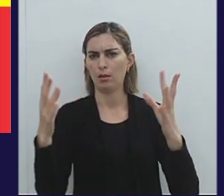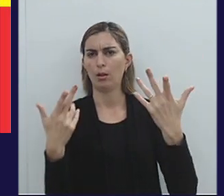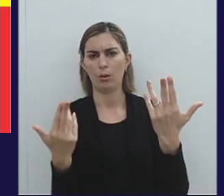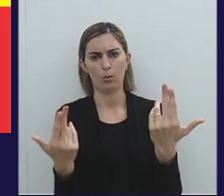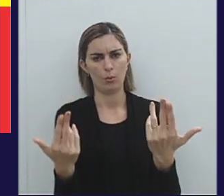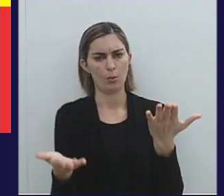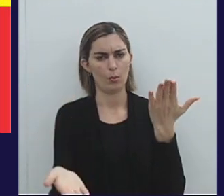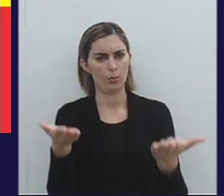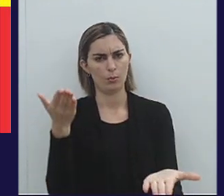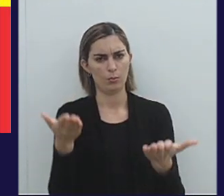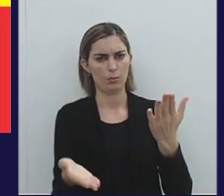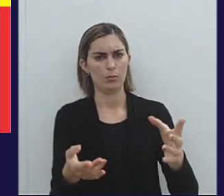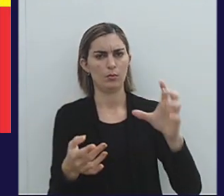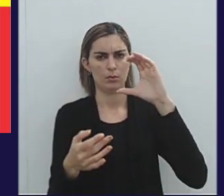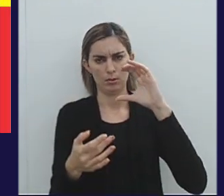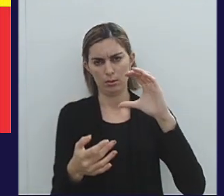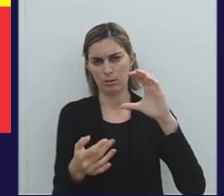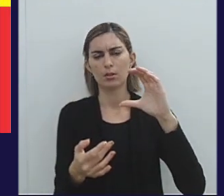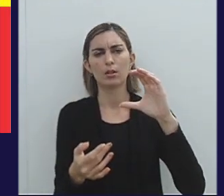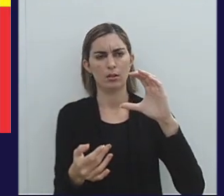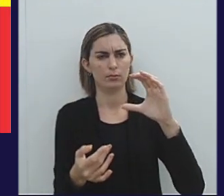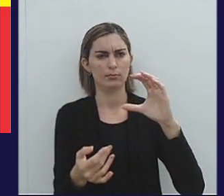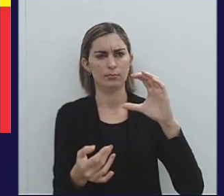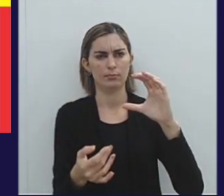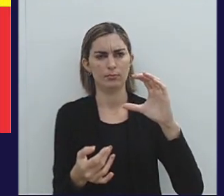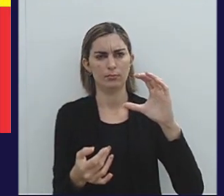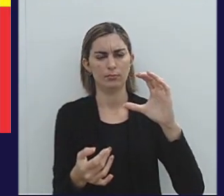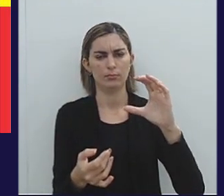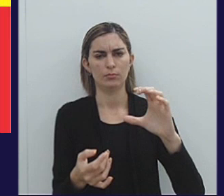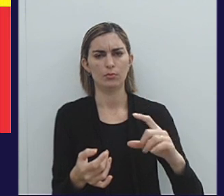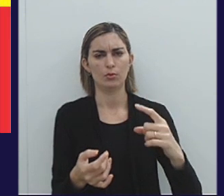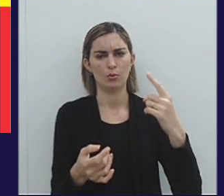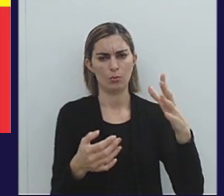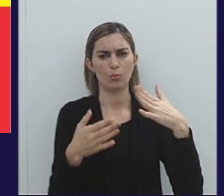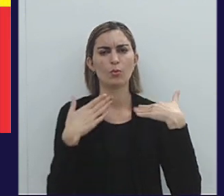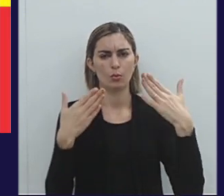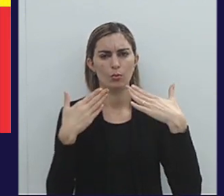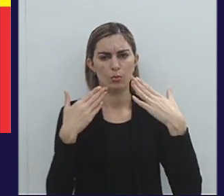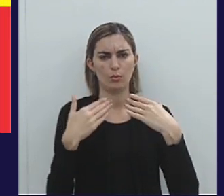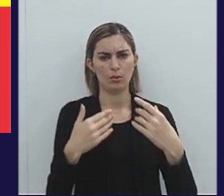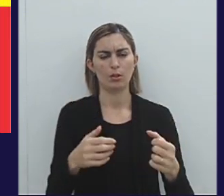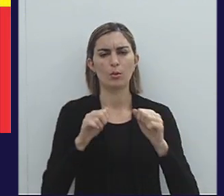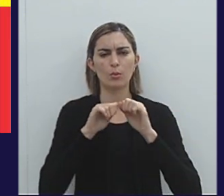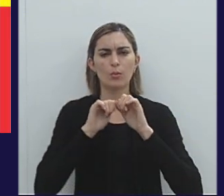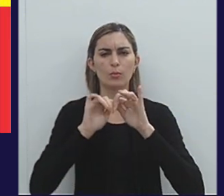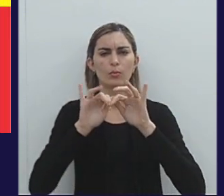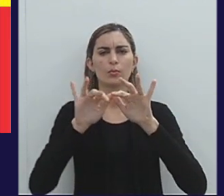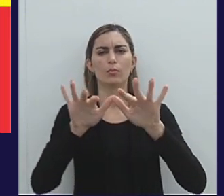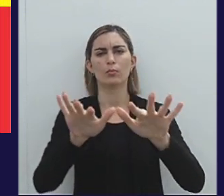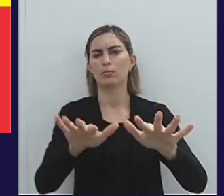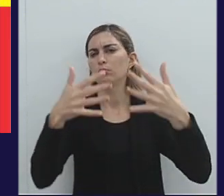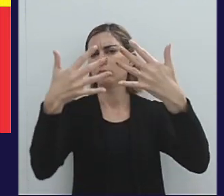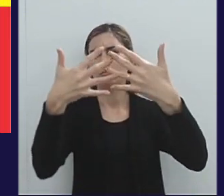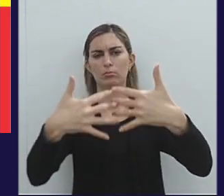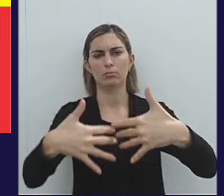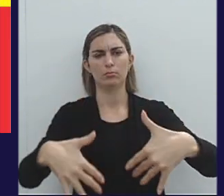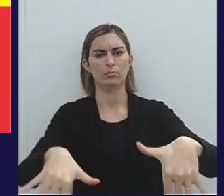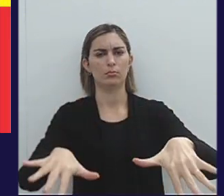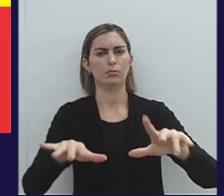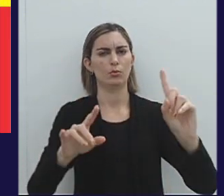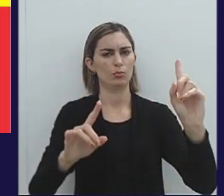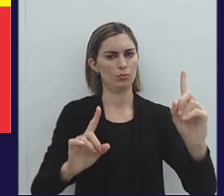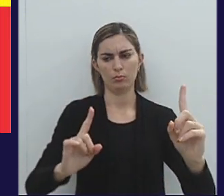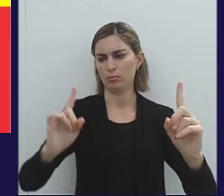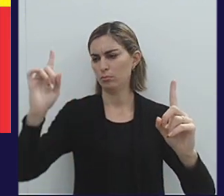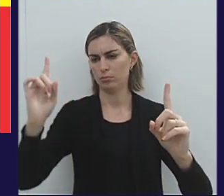temperatura. Na letra C, diz o seguinte: o calor ele flui espontaneamente